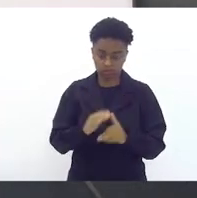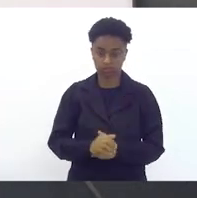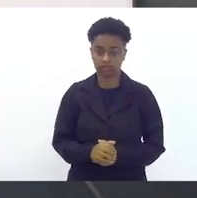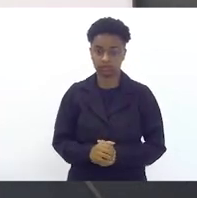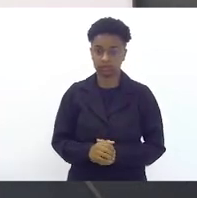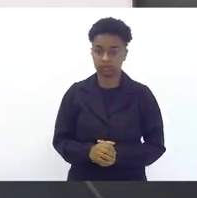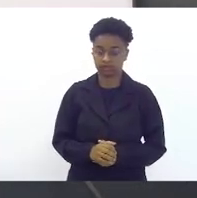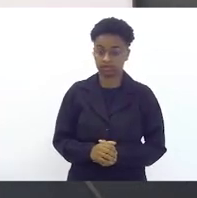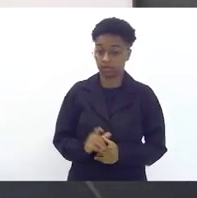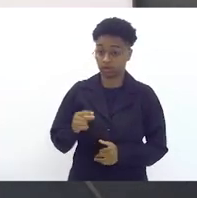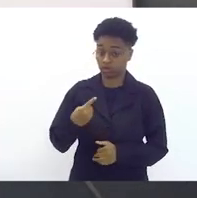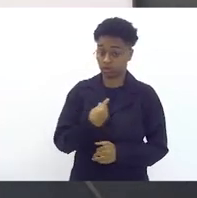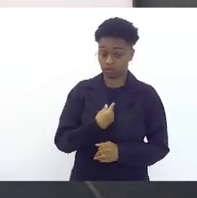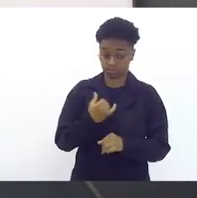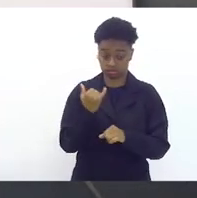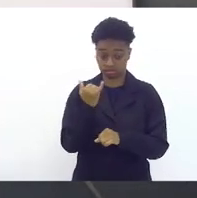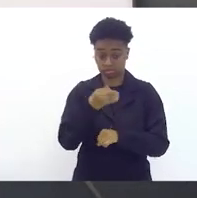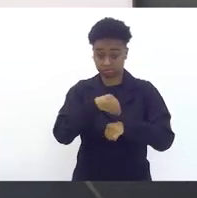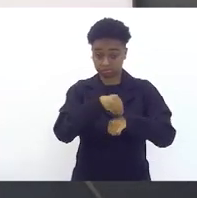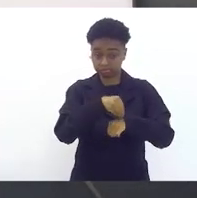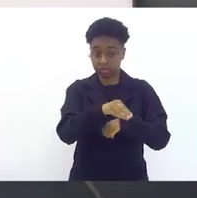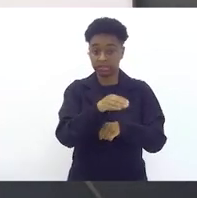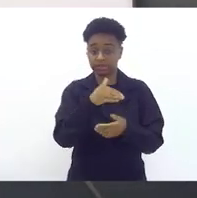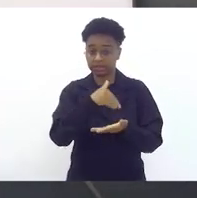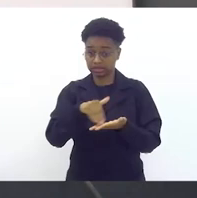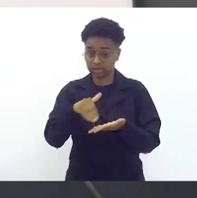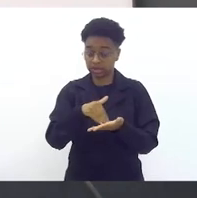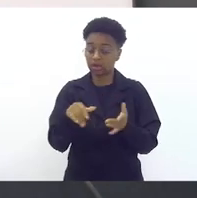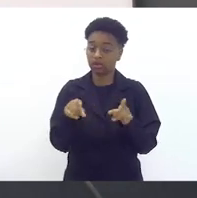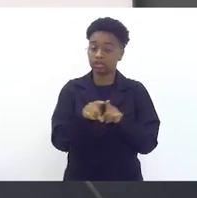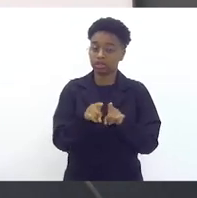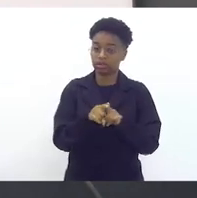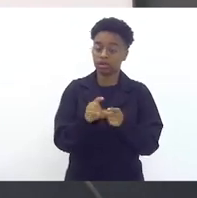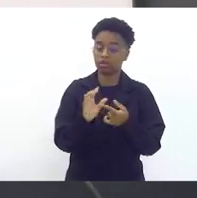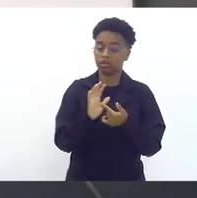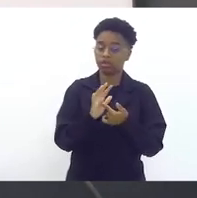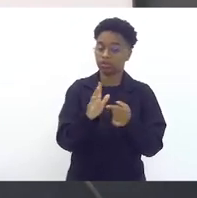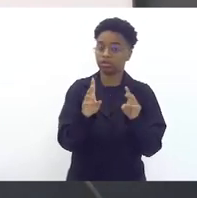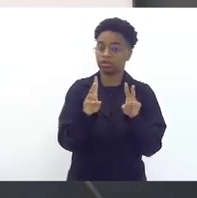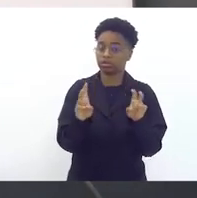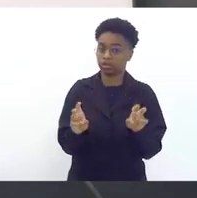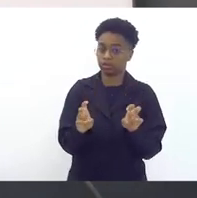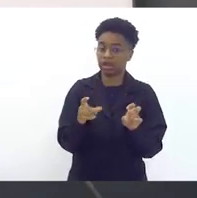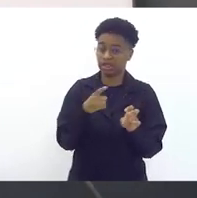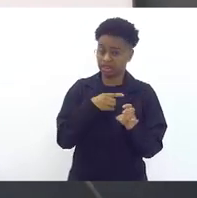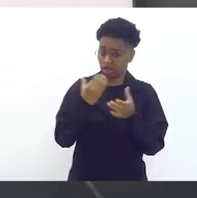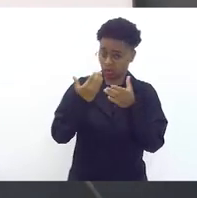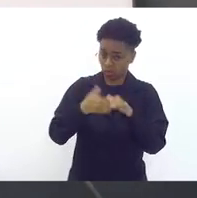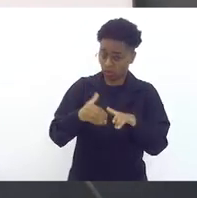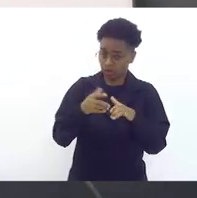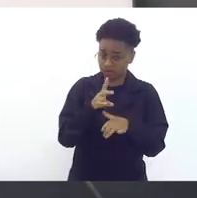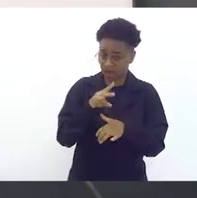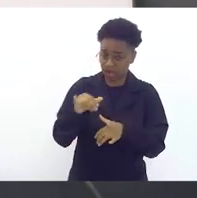alerta que fizemos ao secretário, também fizemos a seguinte questão: haverá concurso público, já que